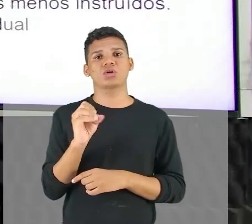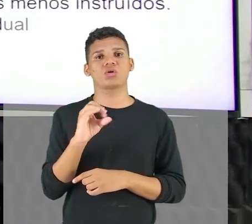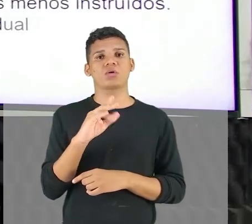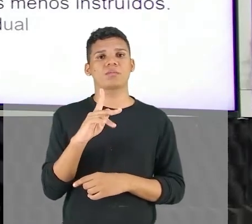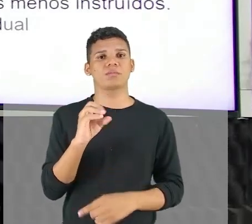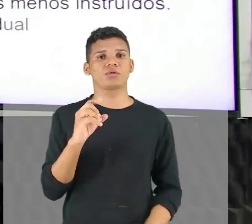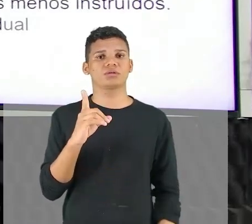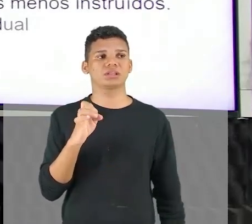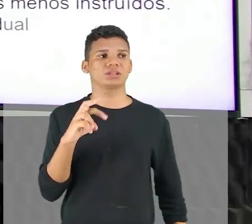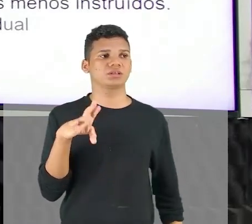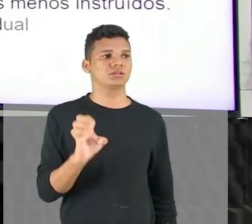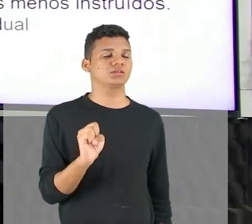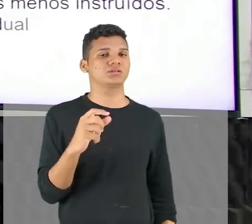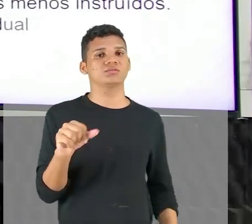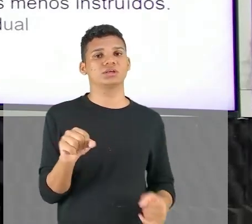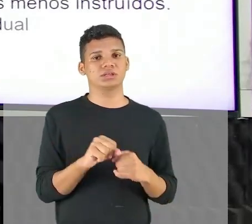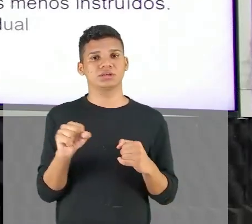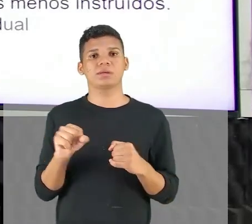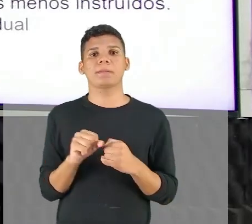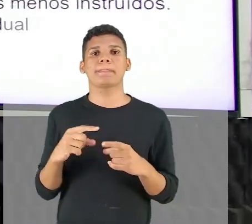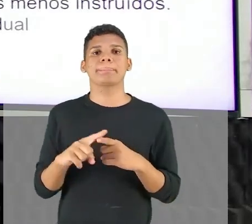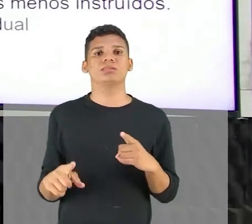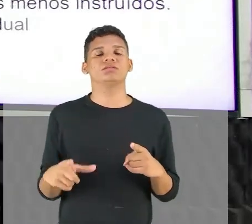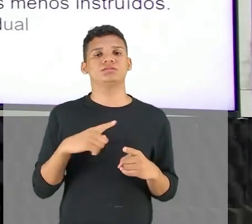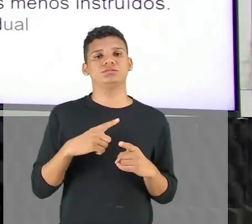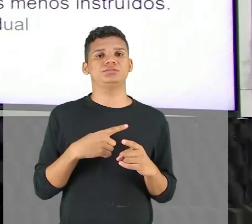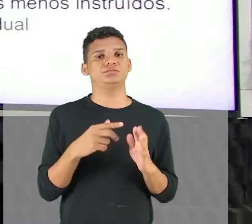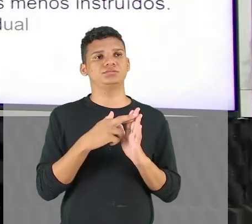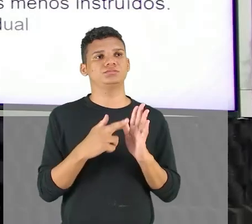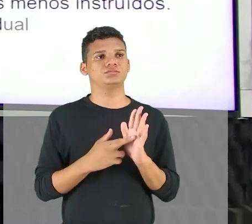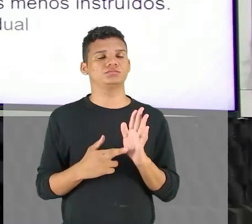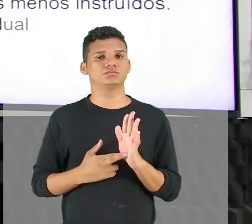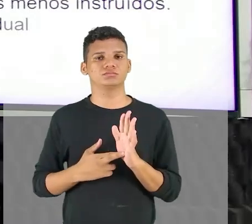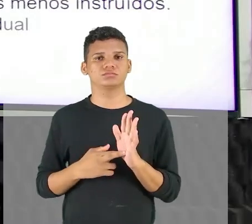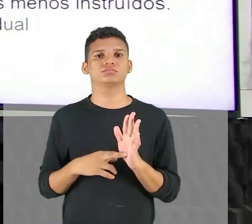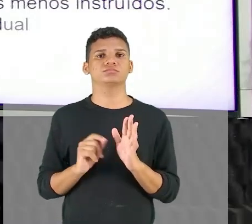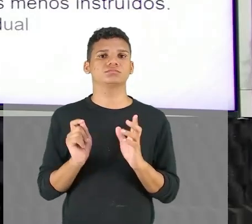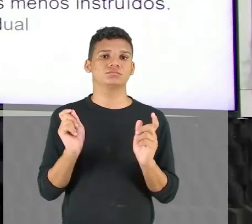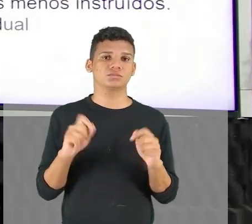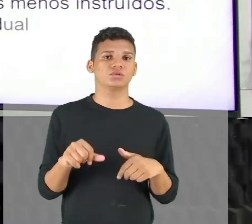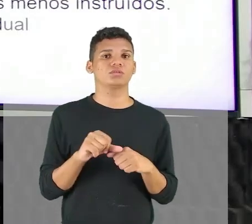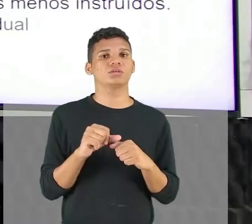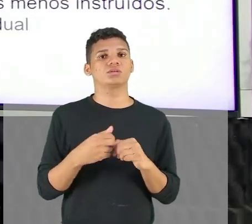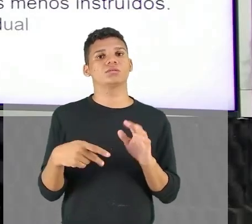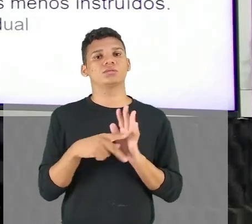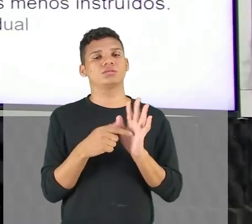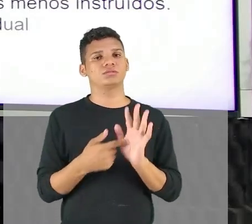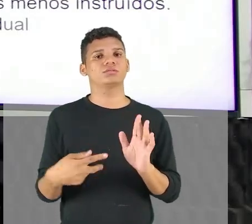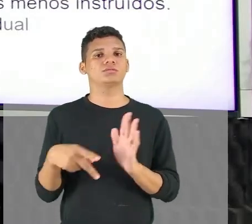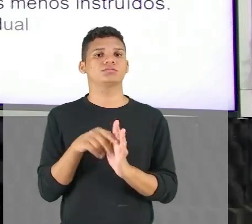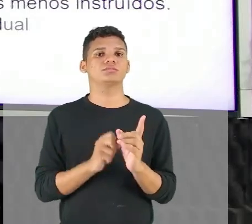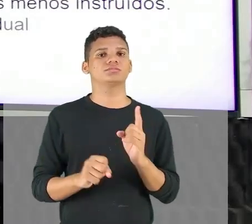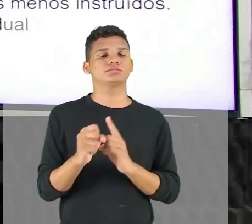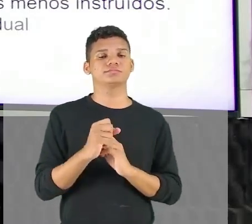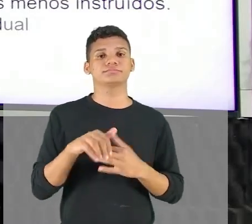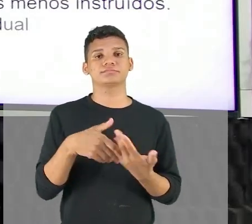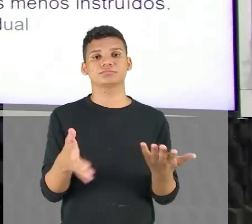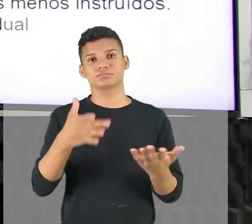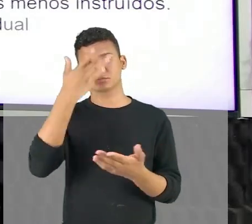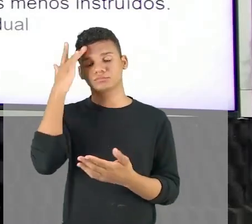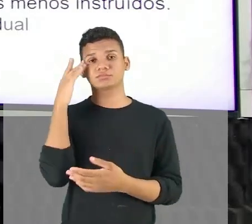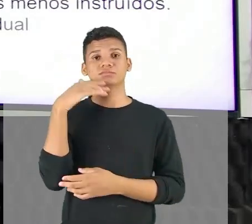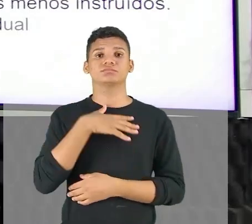micropoderes que vão fazer com que essas normas elas sejam estabelecidas pela disciplina social. Então, pessoal,